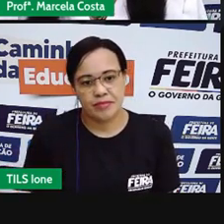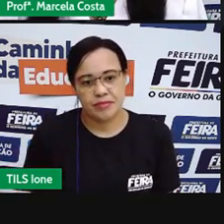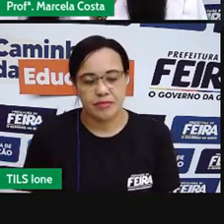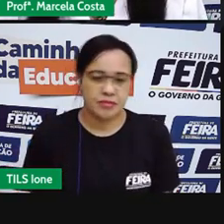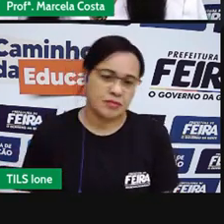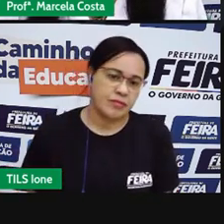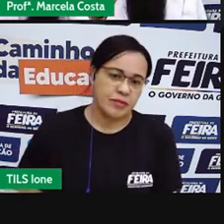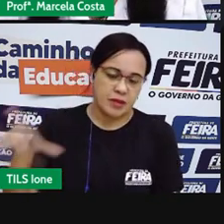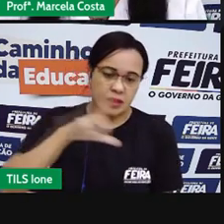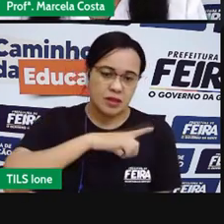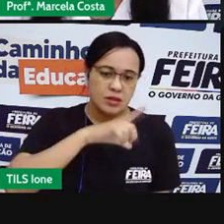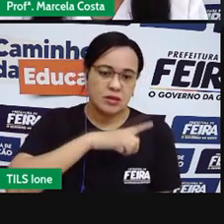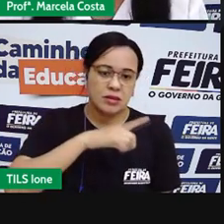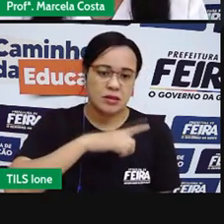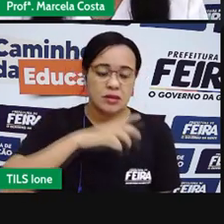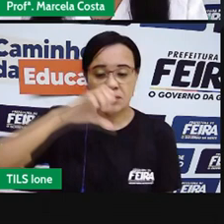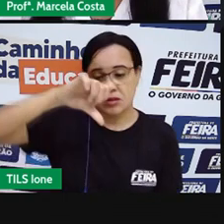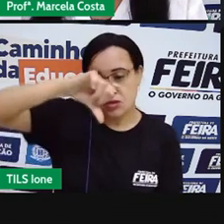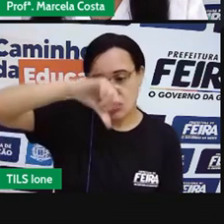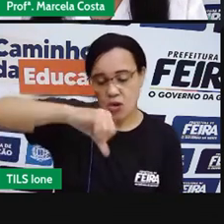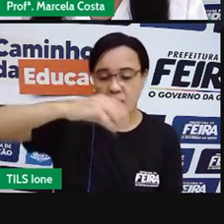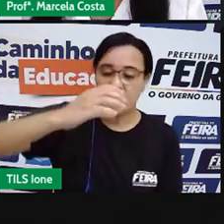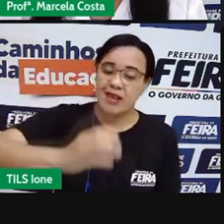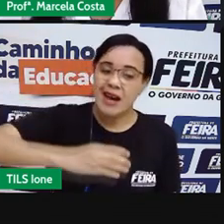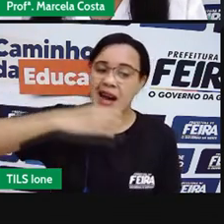Tinha aqui 9 maçãs.